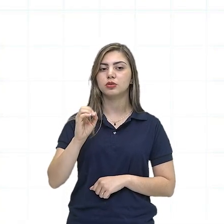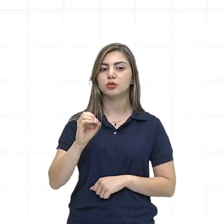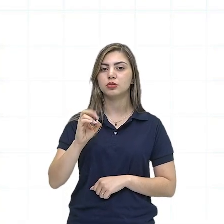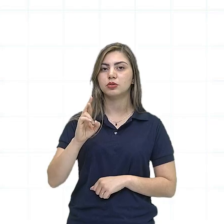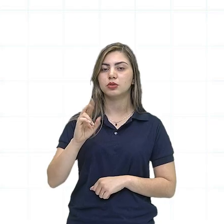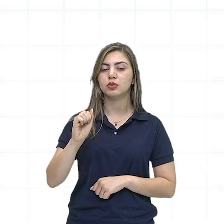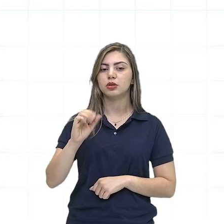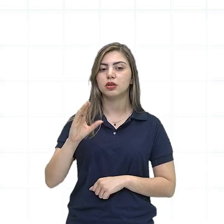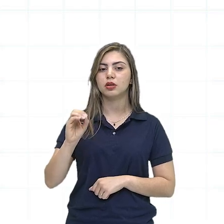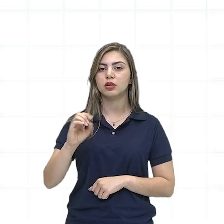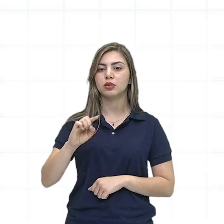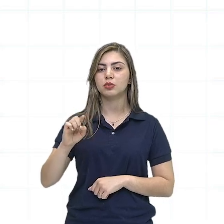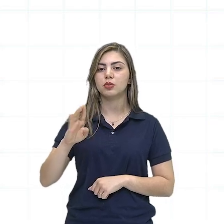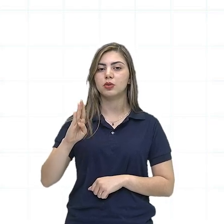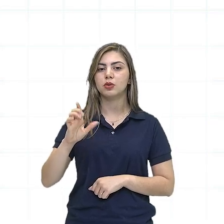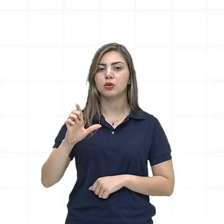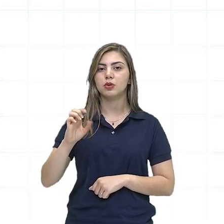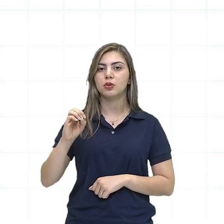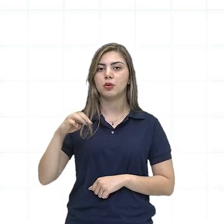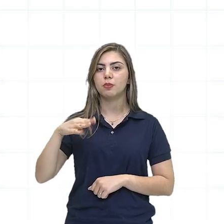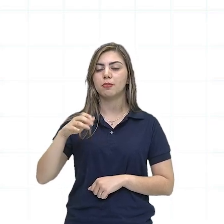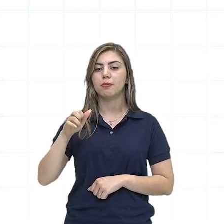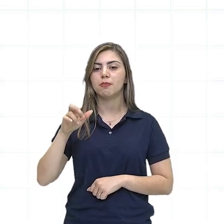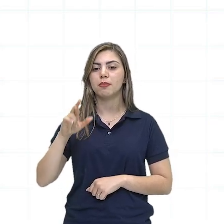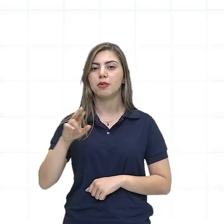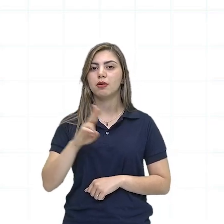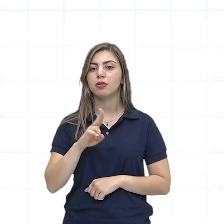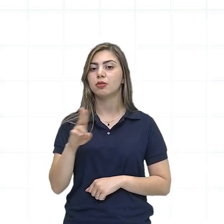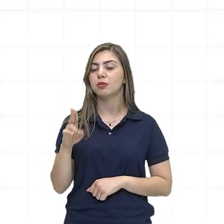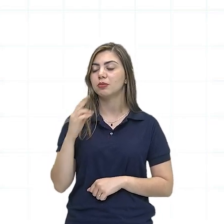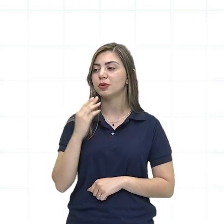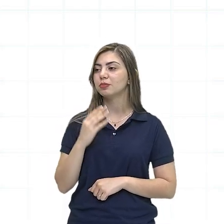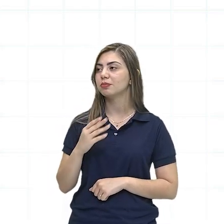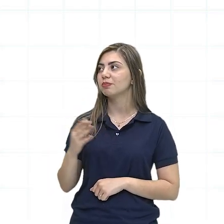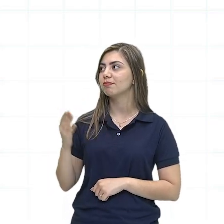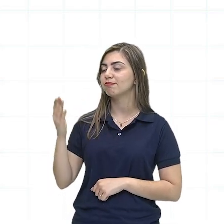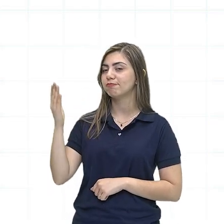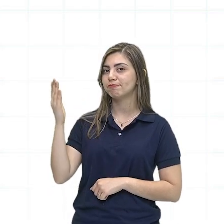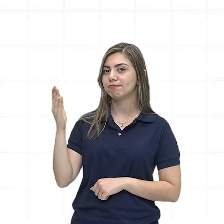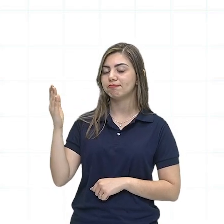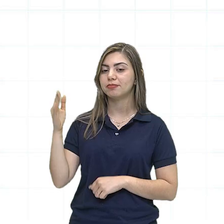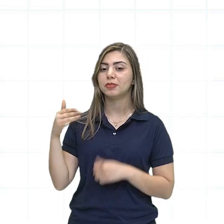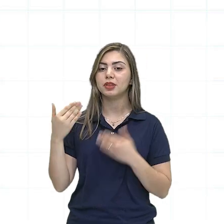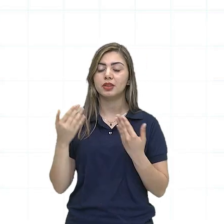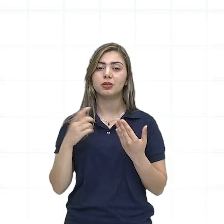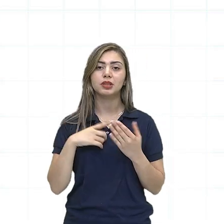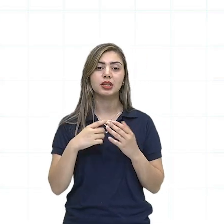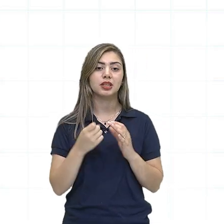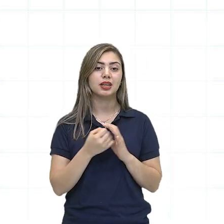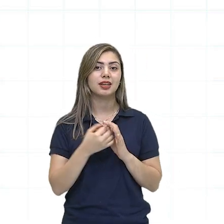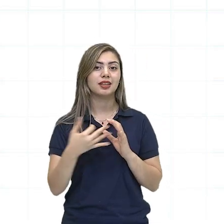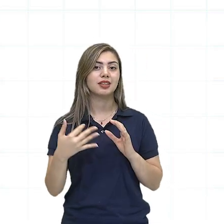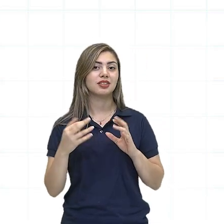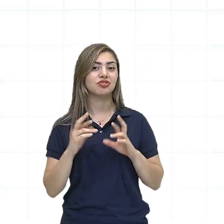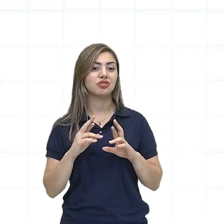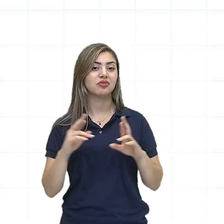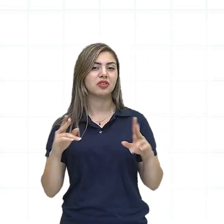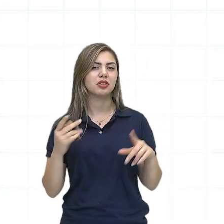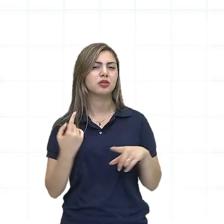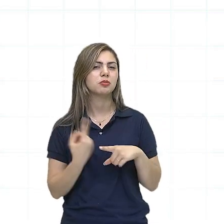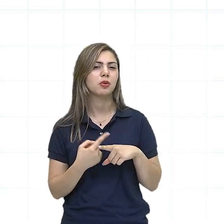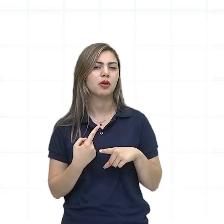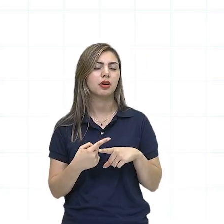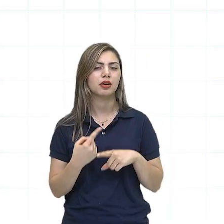bom? Muito bem, então, essa escoliose, ela já apresenta uma característica diferente,